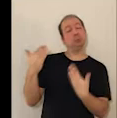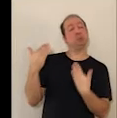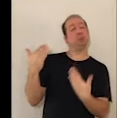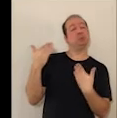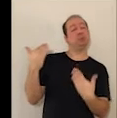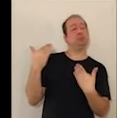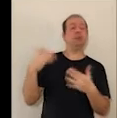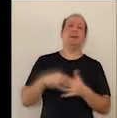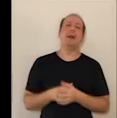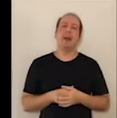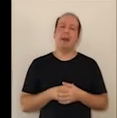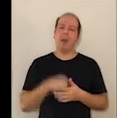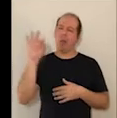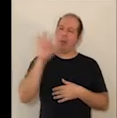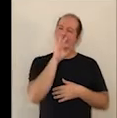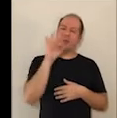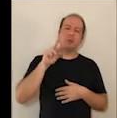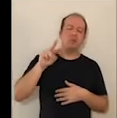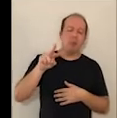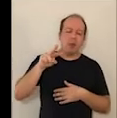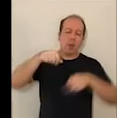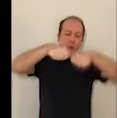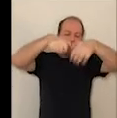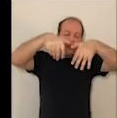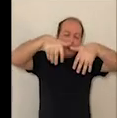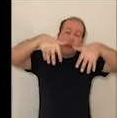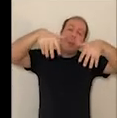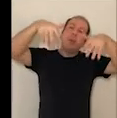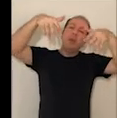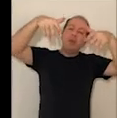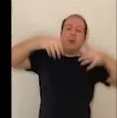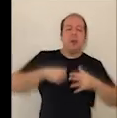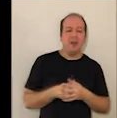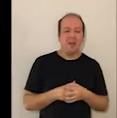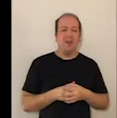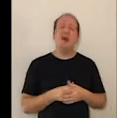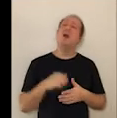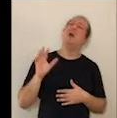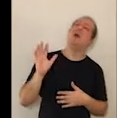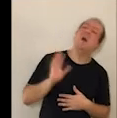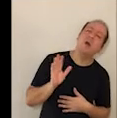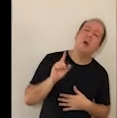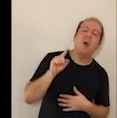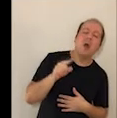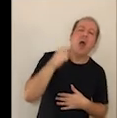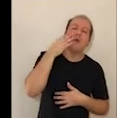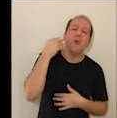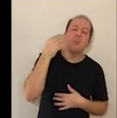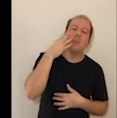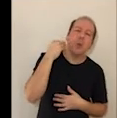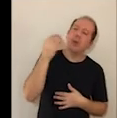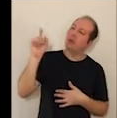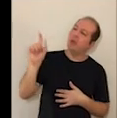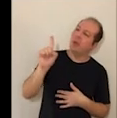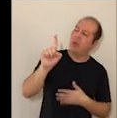desconfiadas. Mosca vai até a cama e levanta a cortina. Mestre Volpone, aqui está o